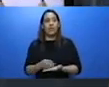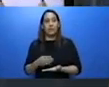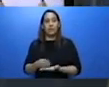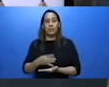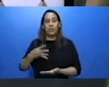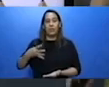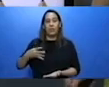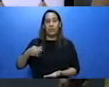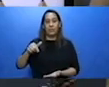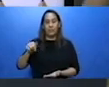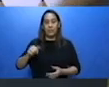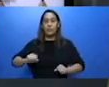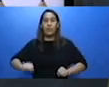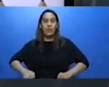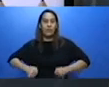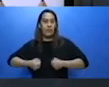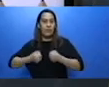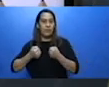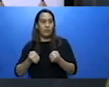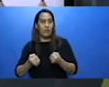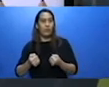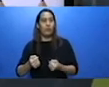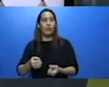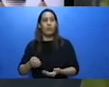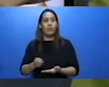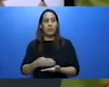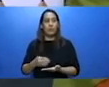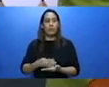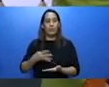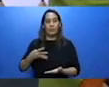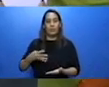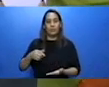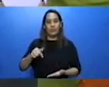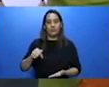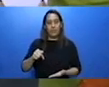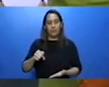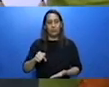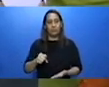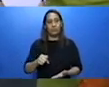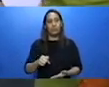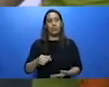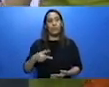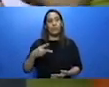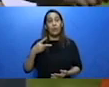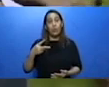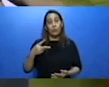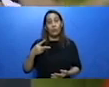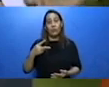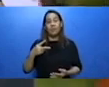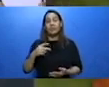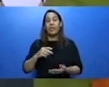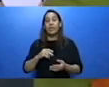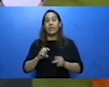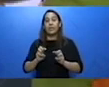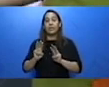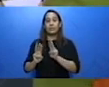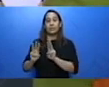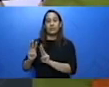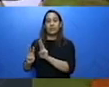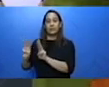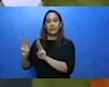o desafio, que lá no arquivo vai ter 2 links para vocês